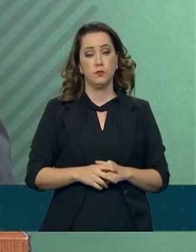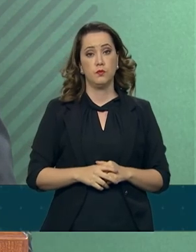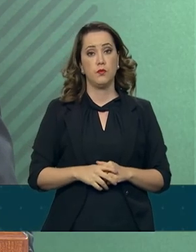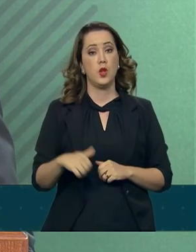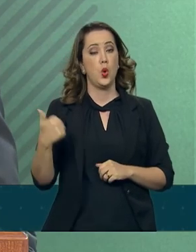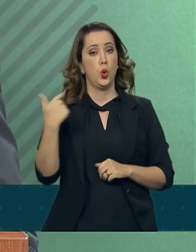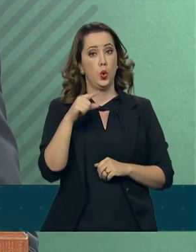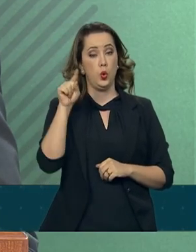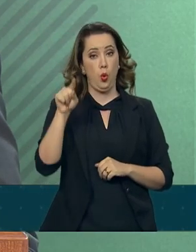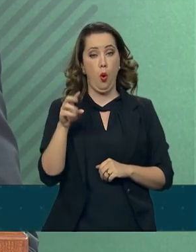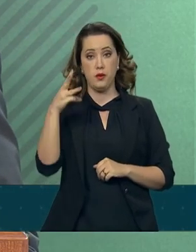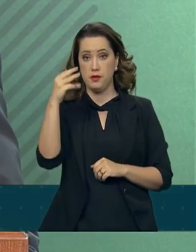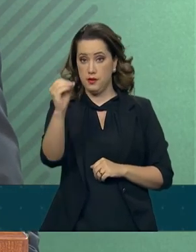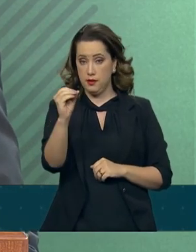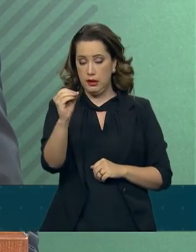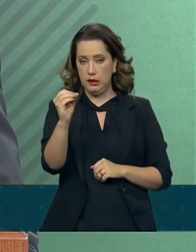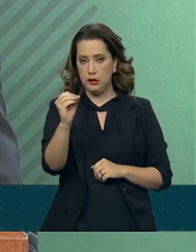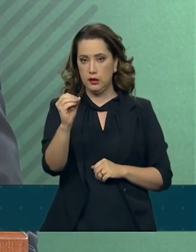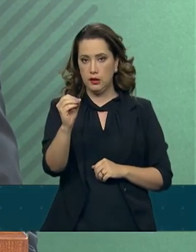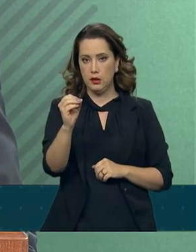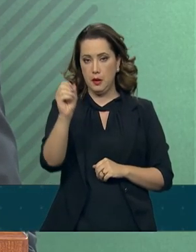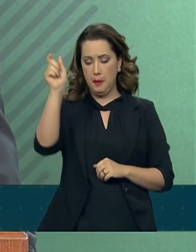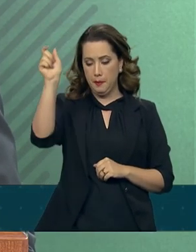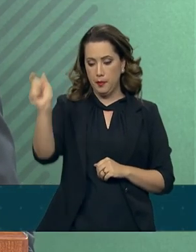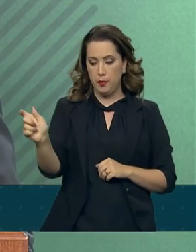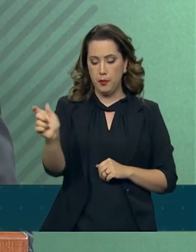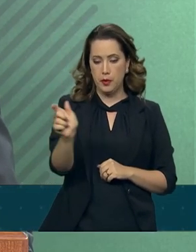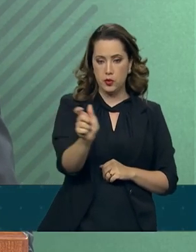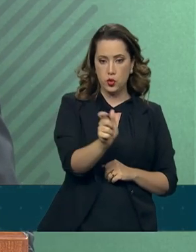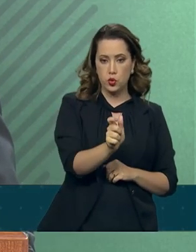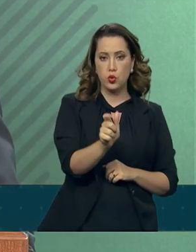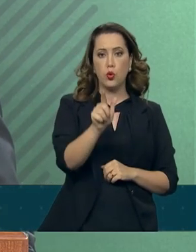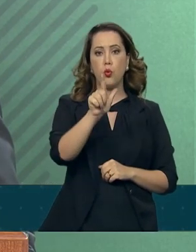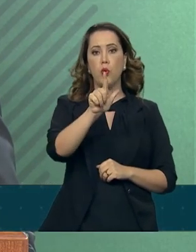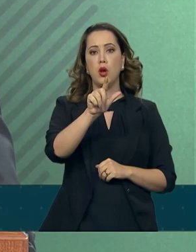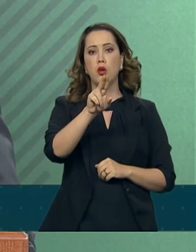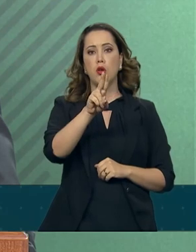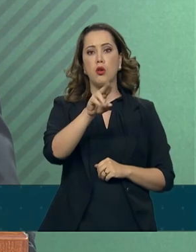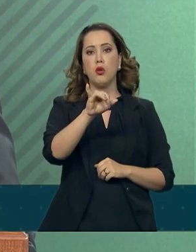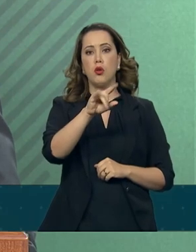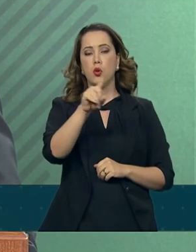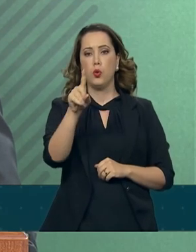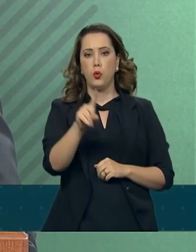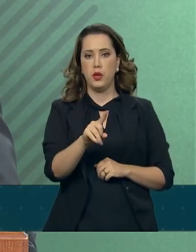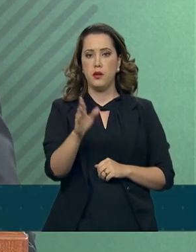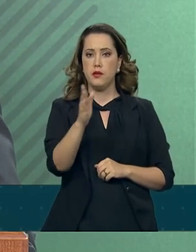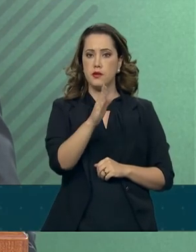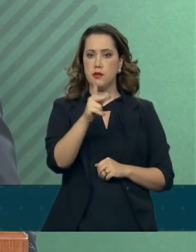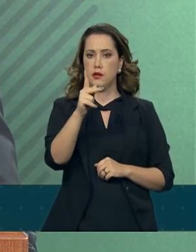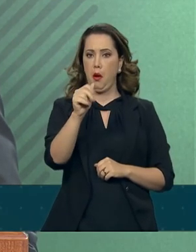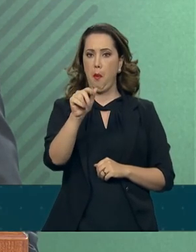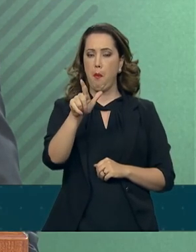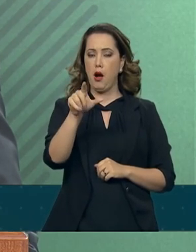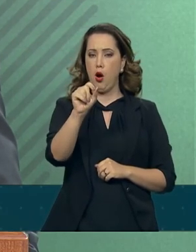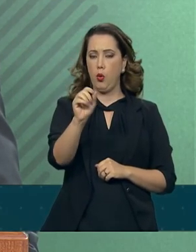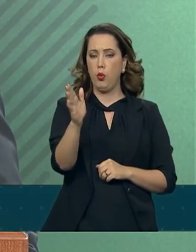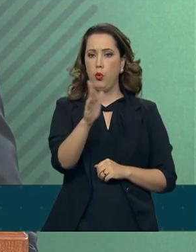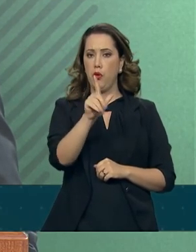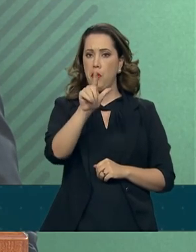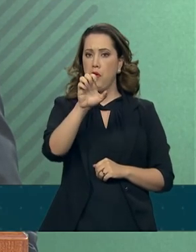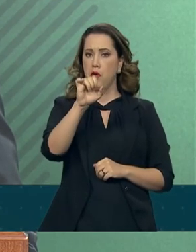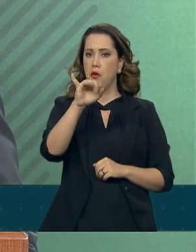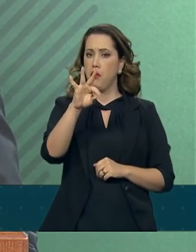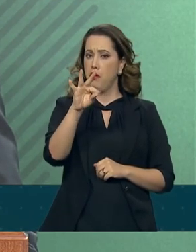12 30 senhor luiz paulo leite bolsonaro nesta ocasião foi entregue